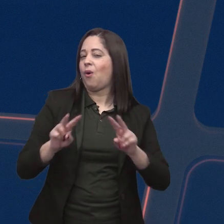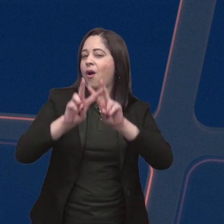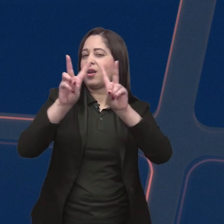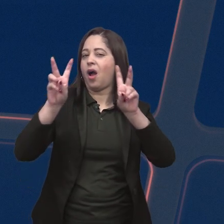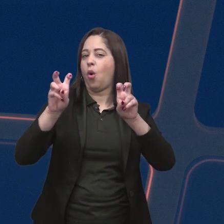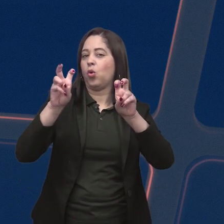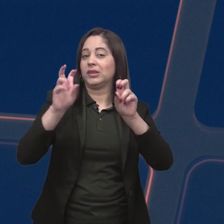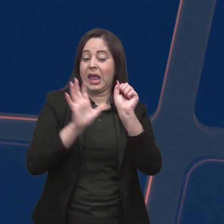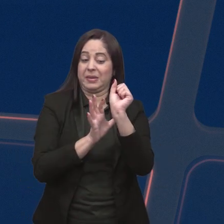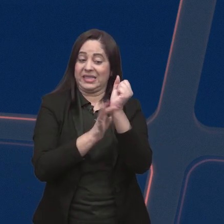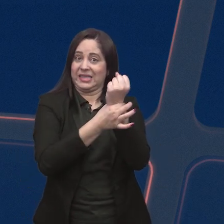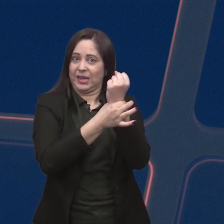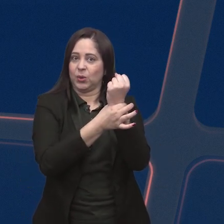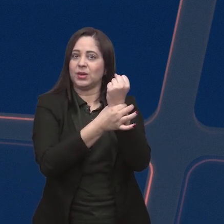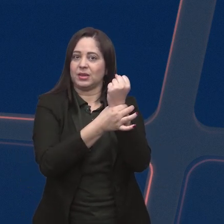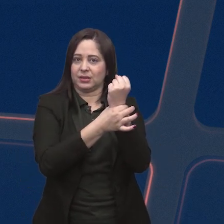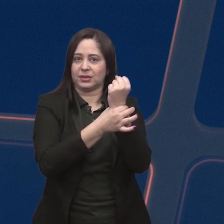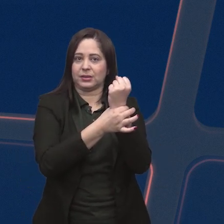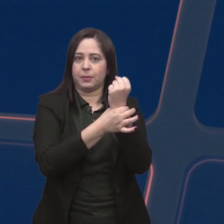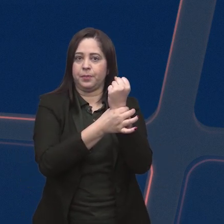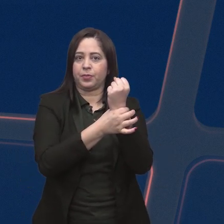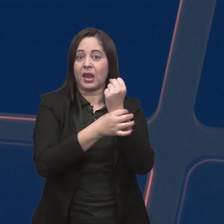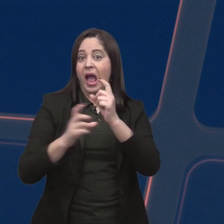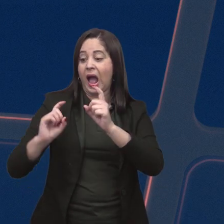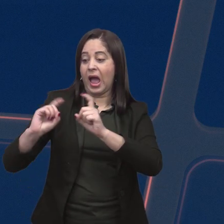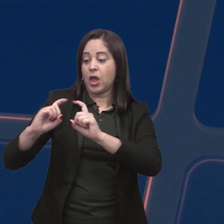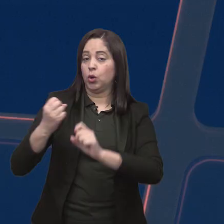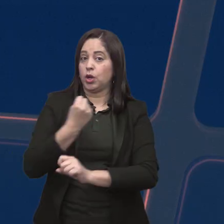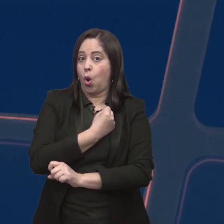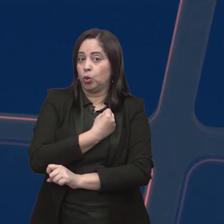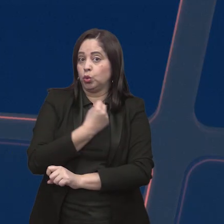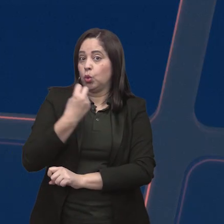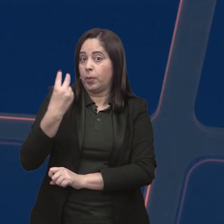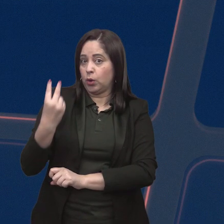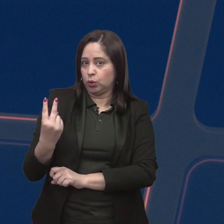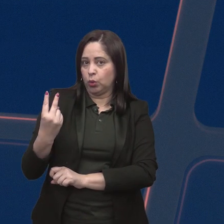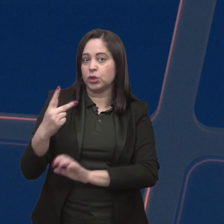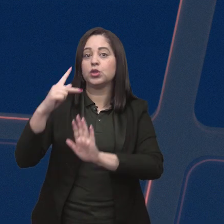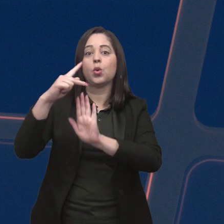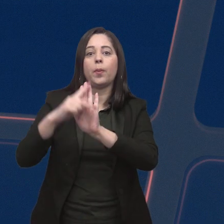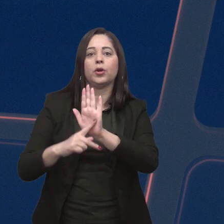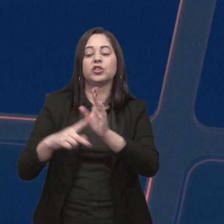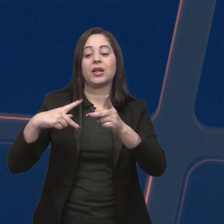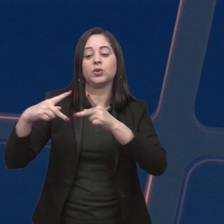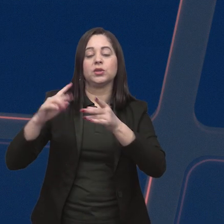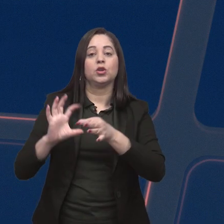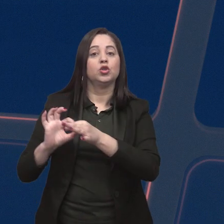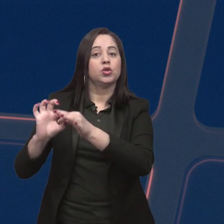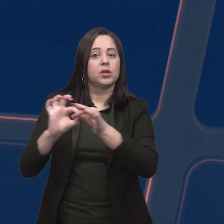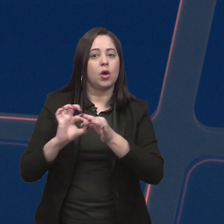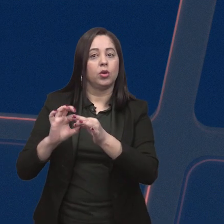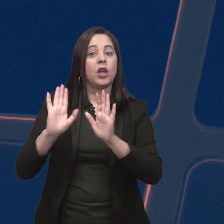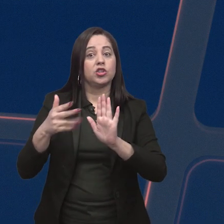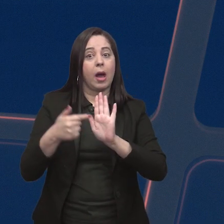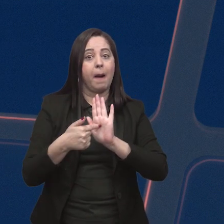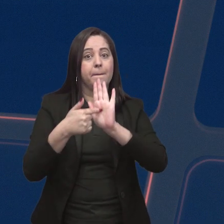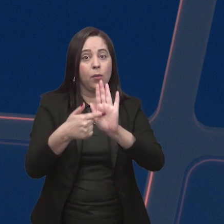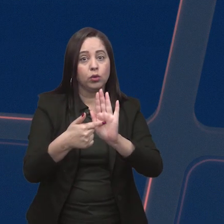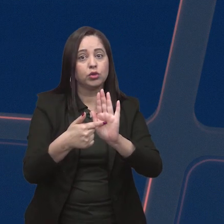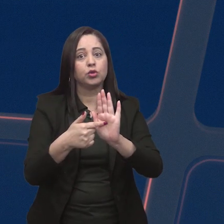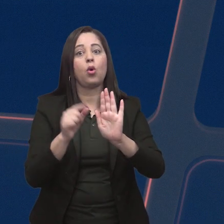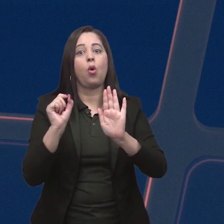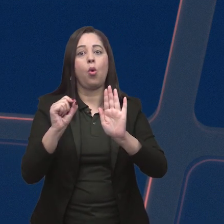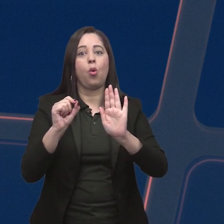Agora a gente fala sobre segurança pública. A segunda reunião deste ano do programa São José Unida apresentou